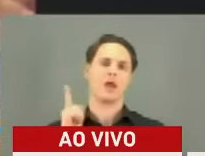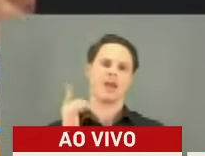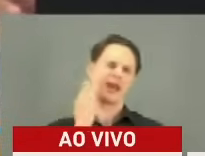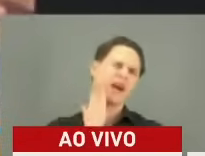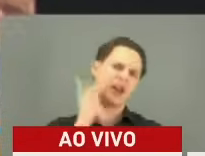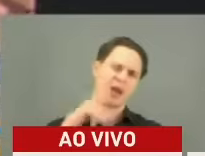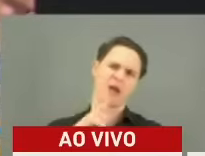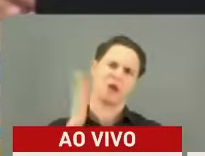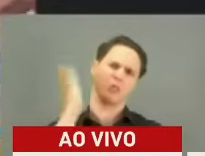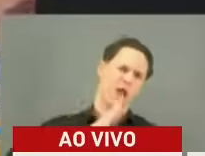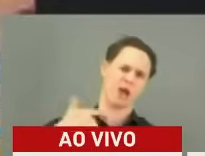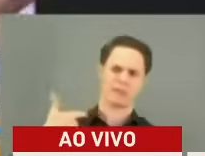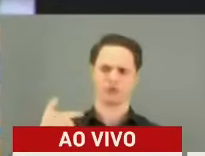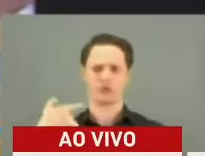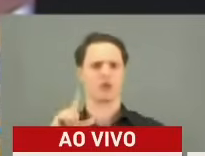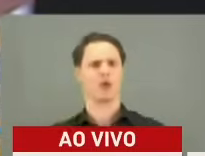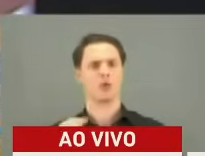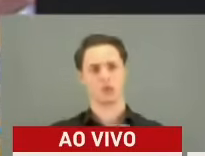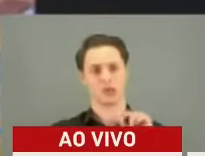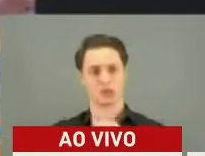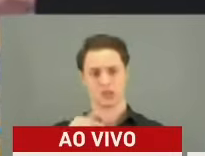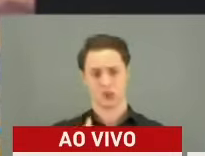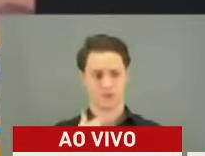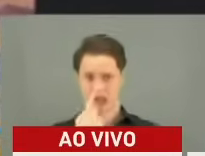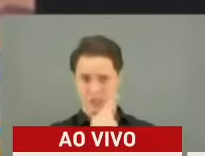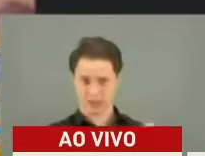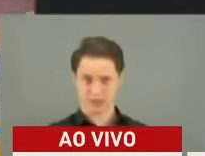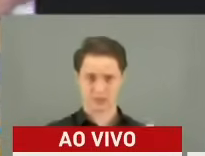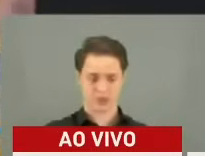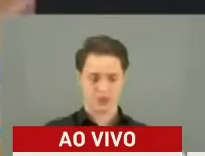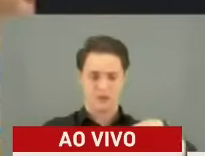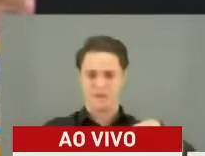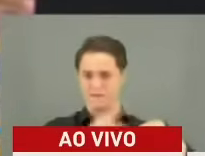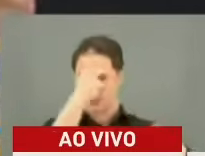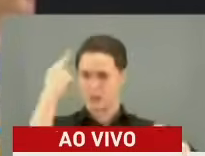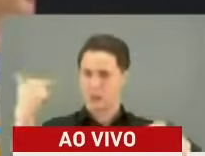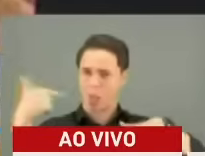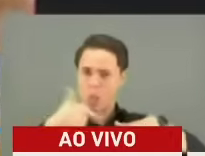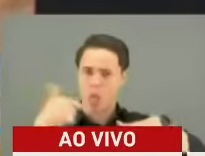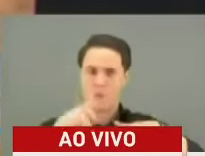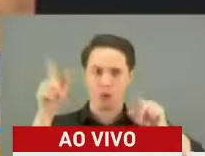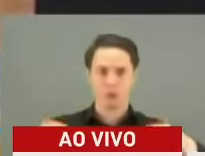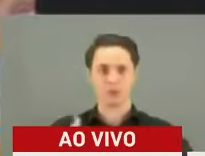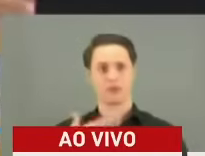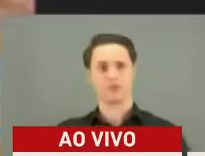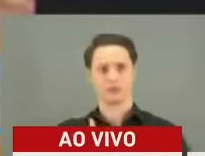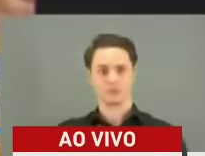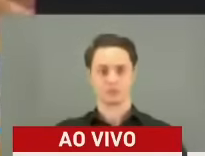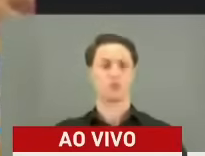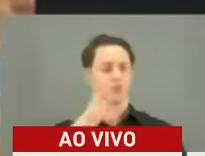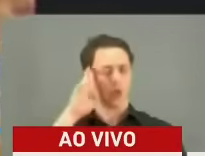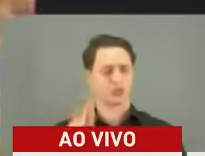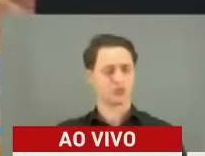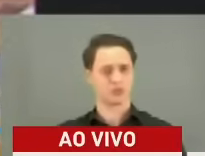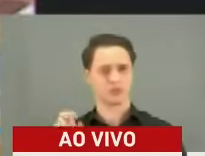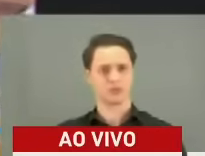tiro, tomar o quê? E caso eu dissesse isso, senhores, a minha vida seria um inferno. E com razão. E